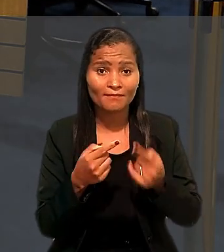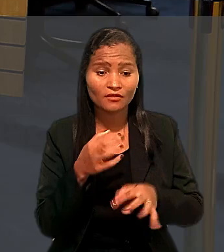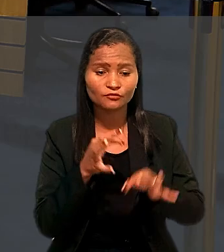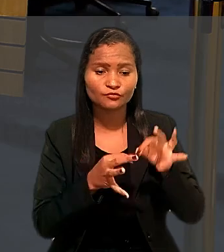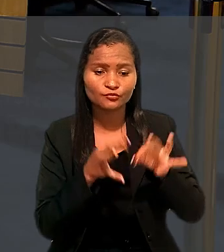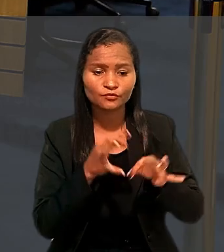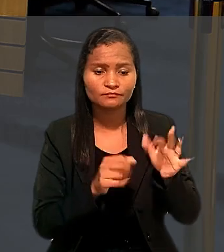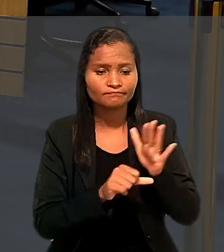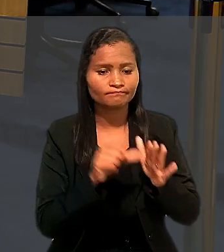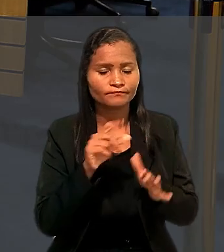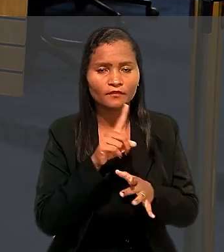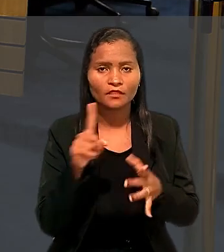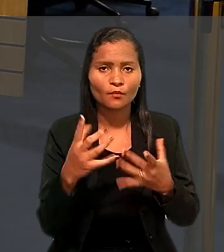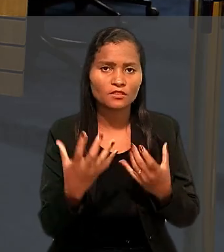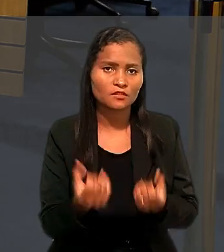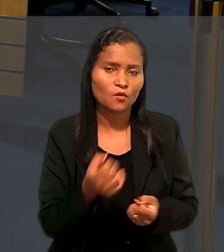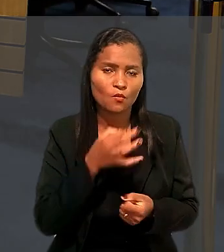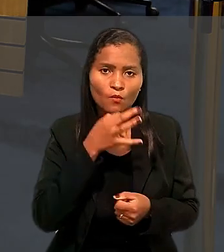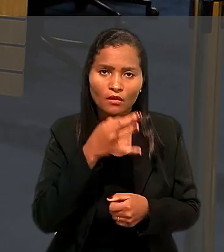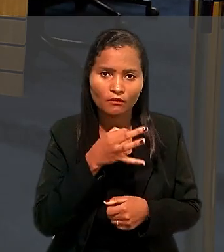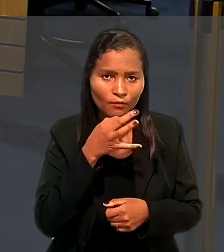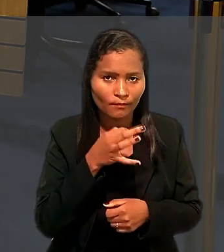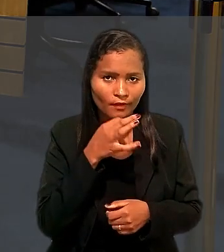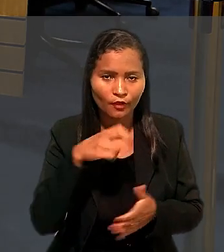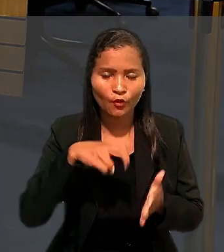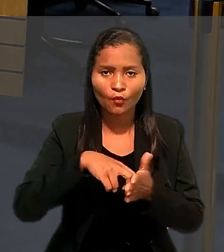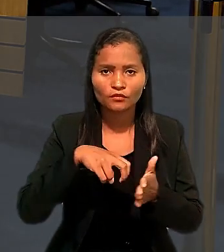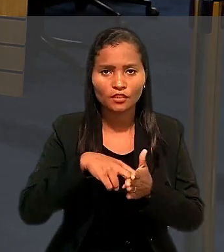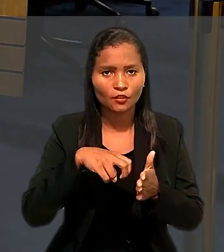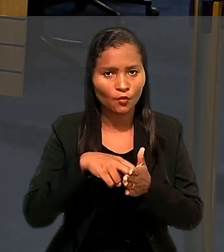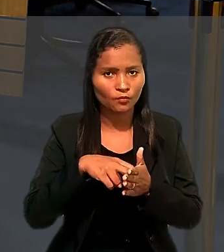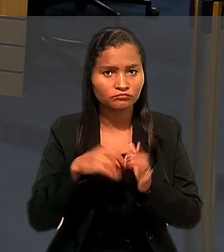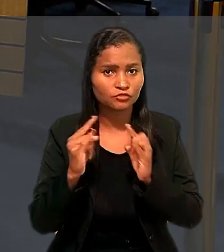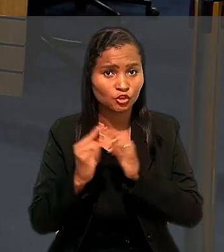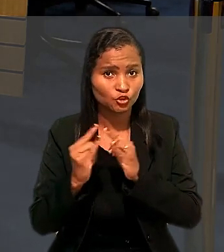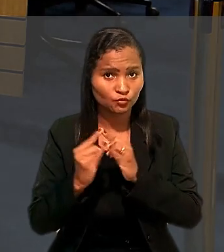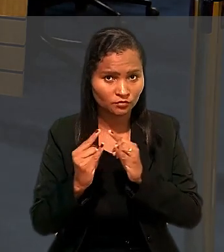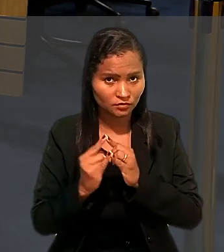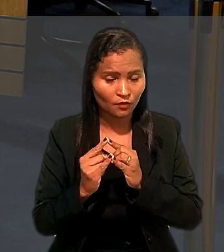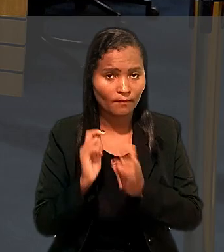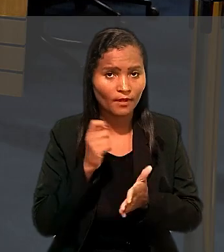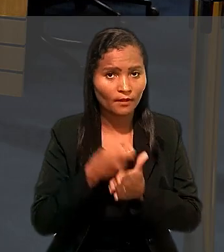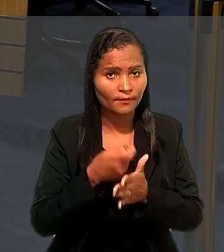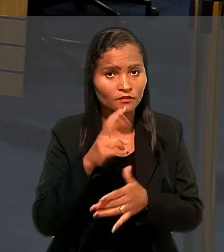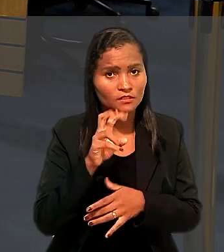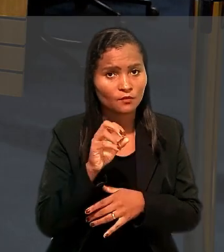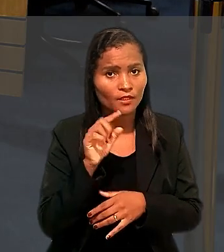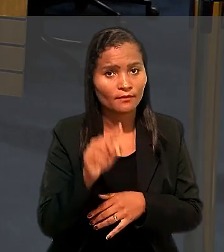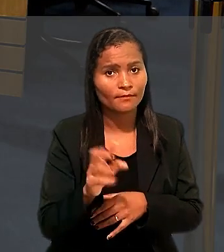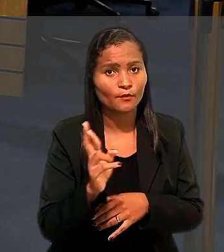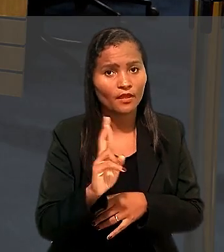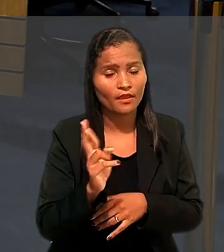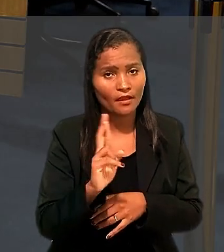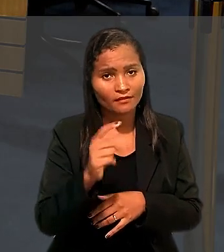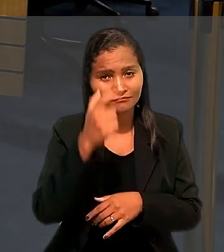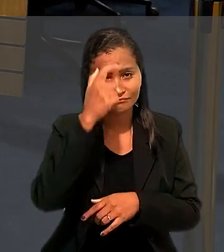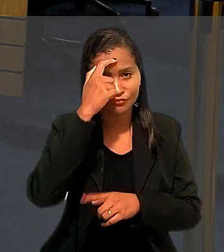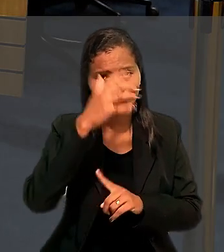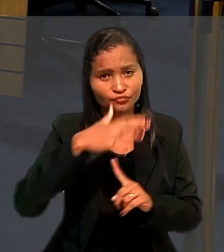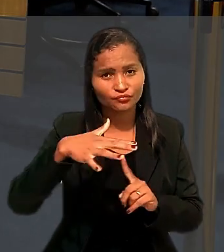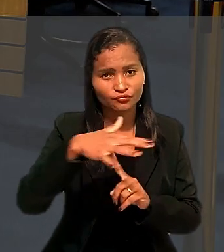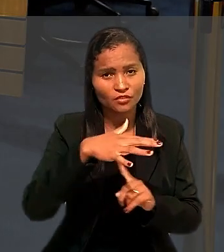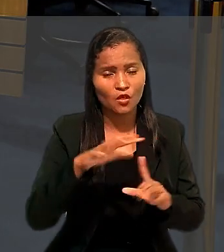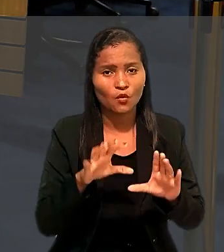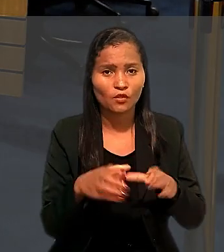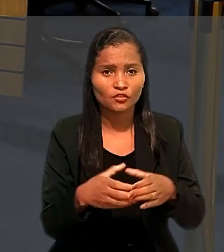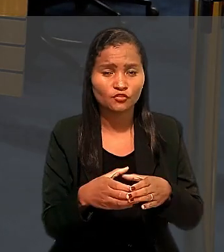mas o juízo de primeiro grau não aceitou o argumento e condenou a instituição ao pagamento de R$50 mil por danos